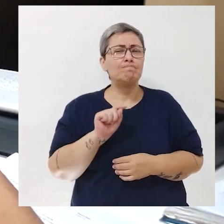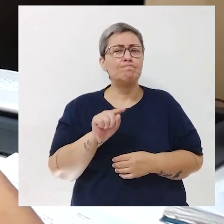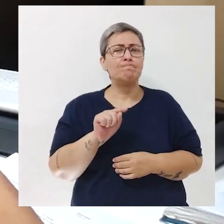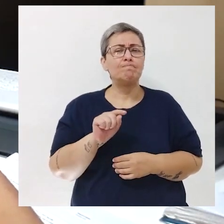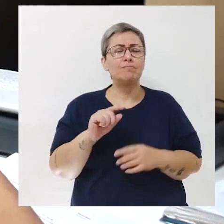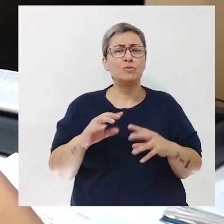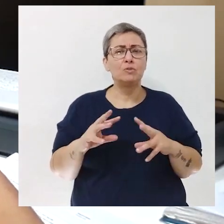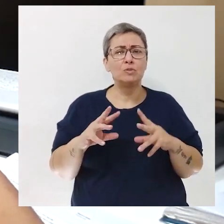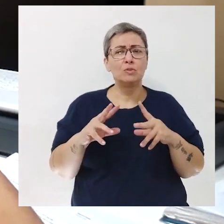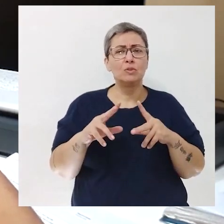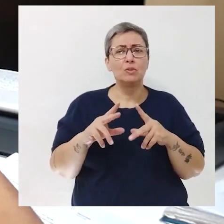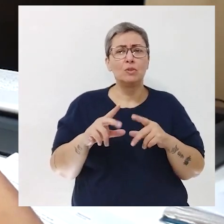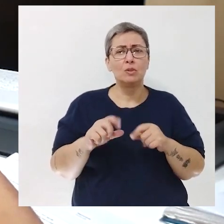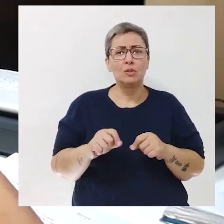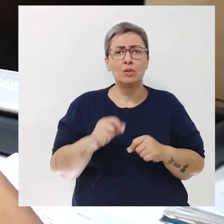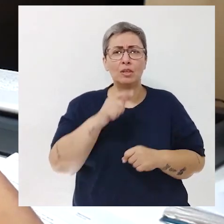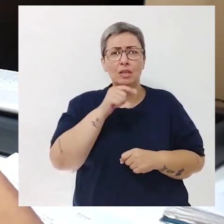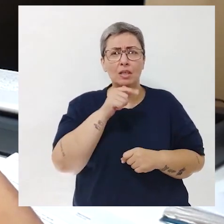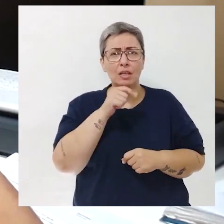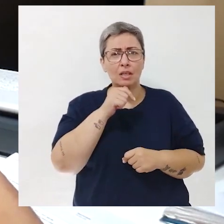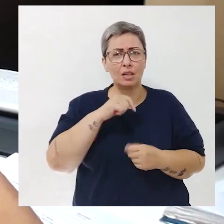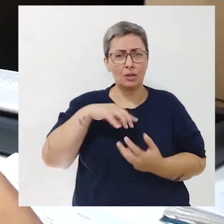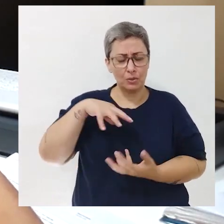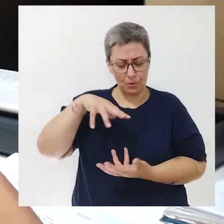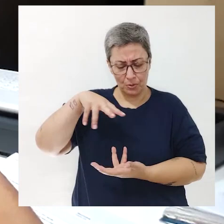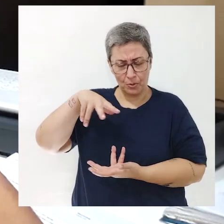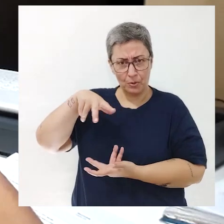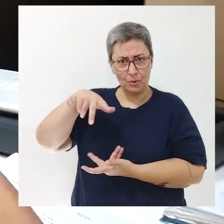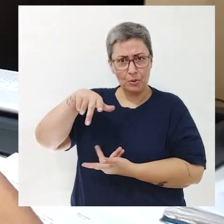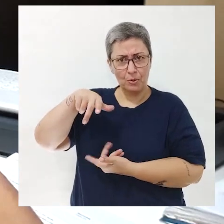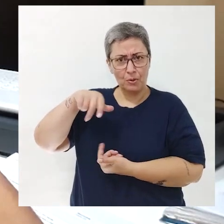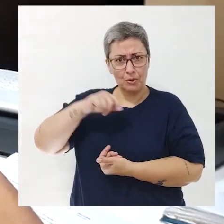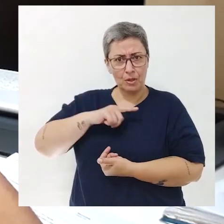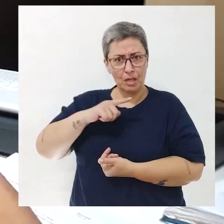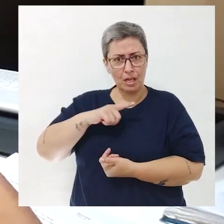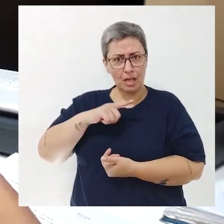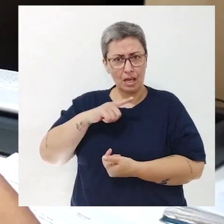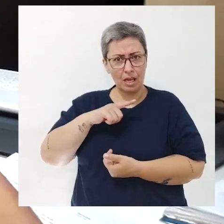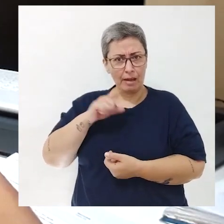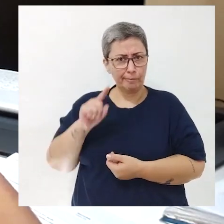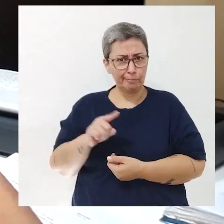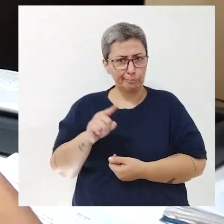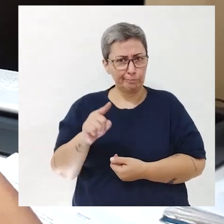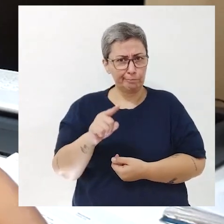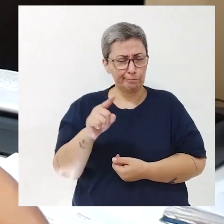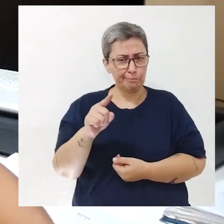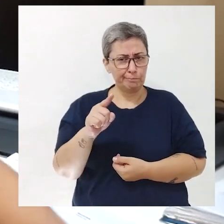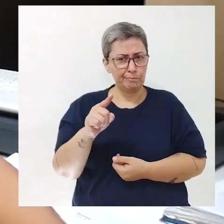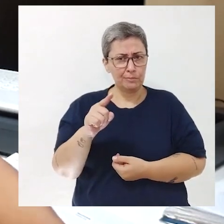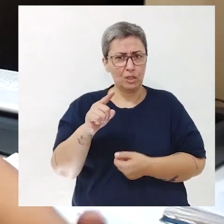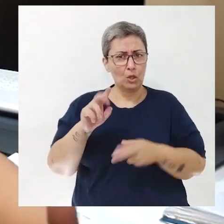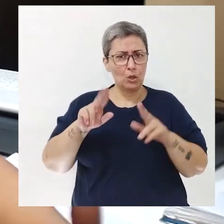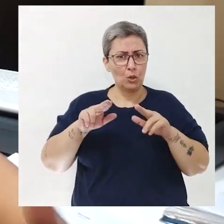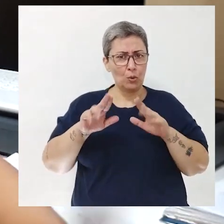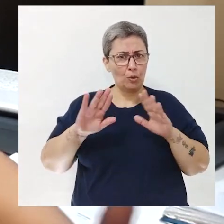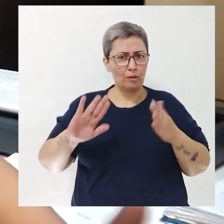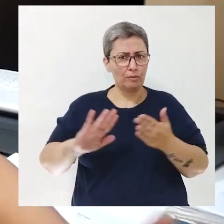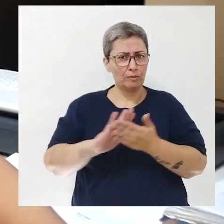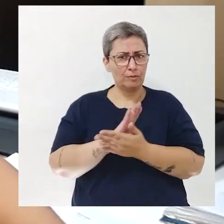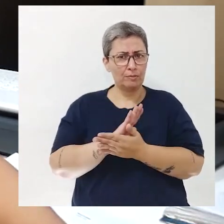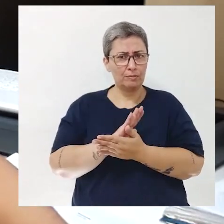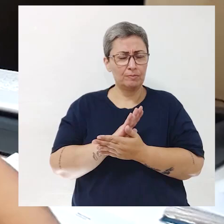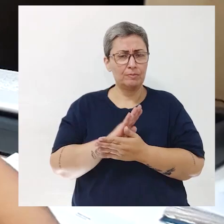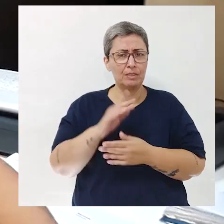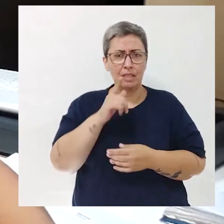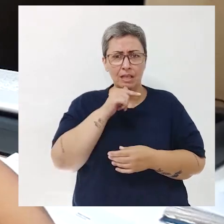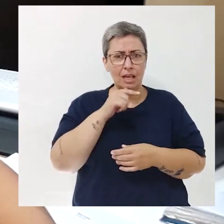Será que toda a água do nosso planeta é infinita? Ou seja, nunca vai